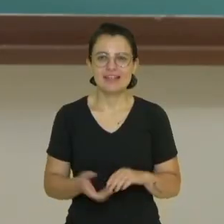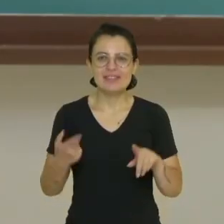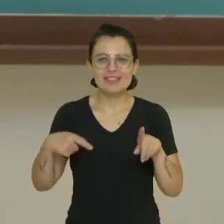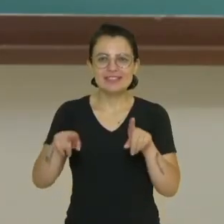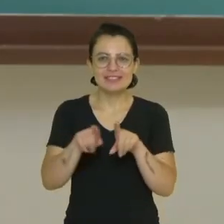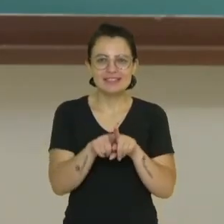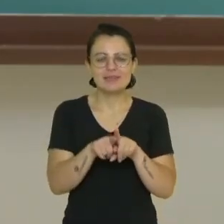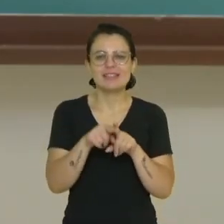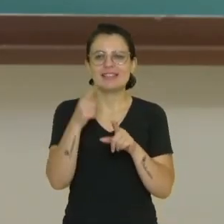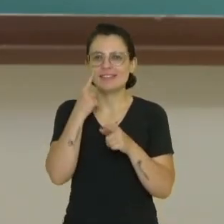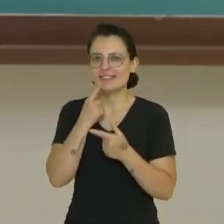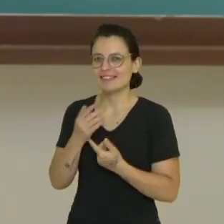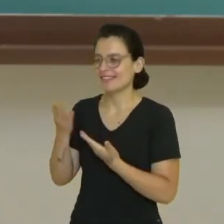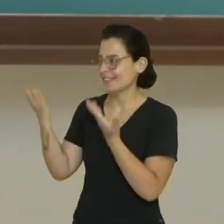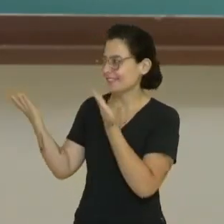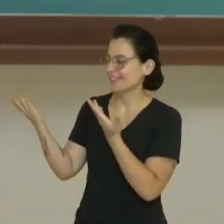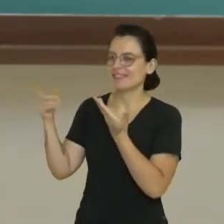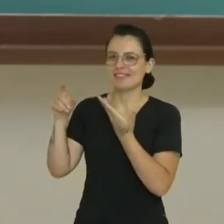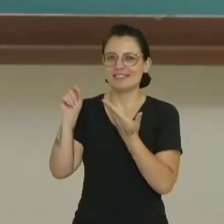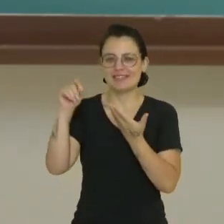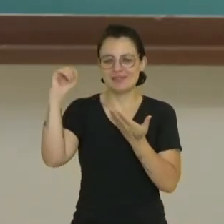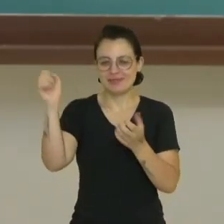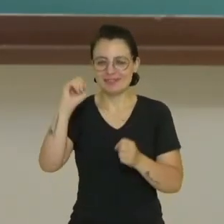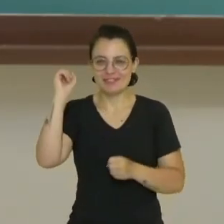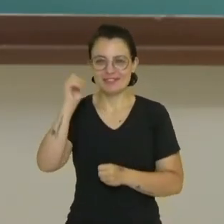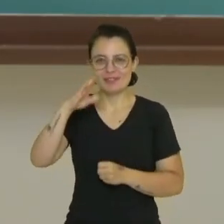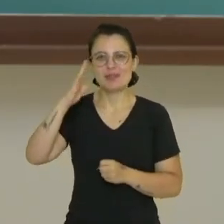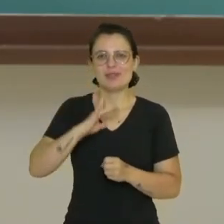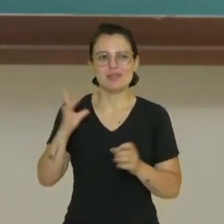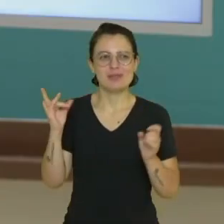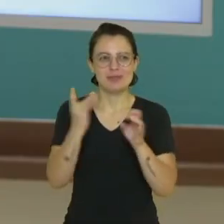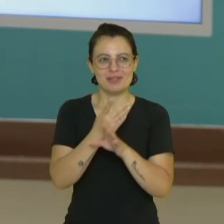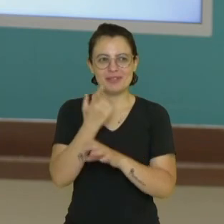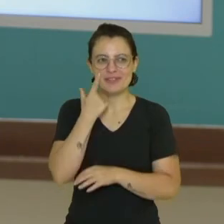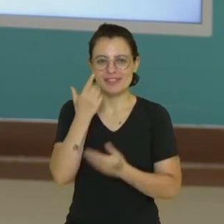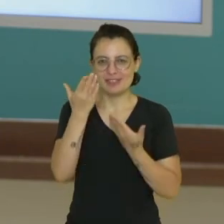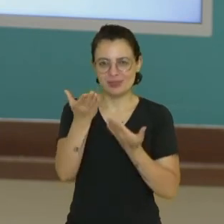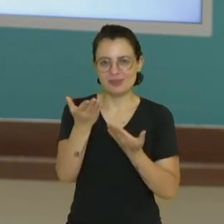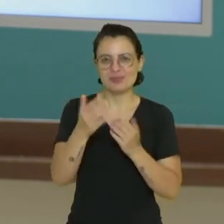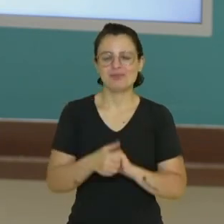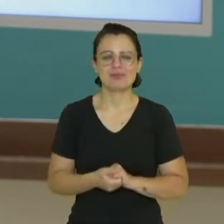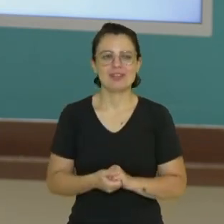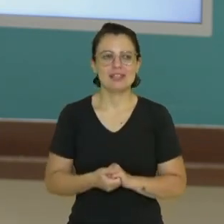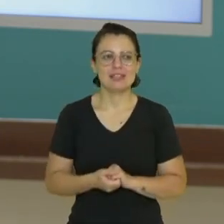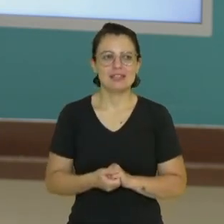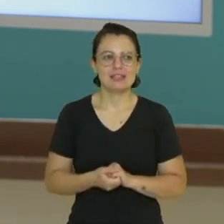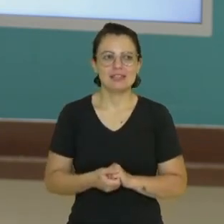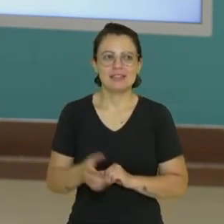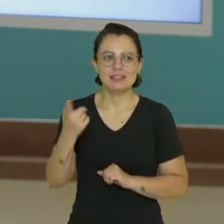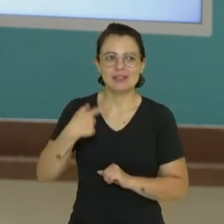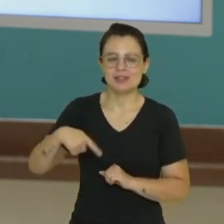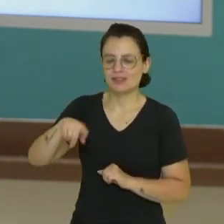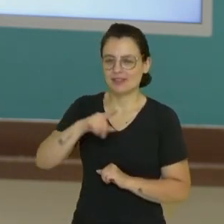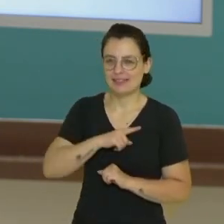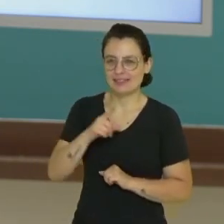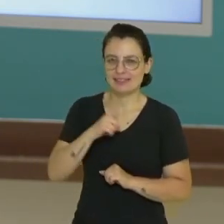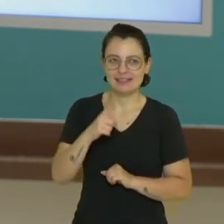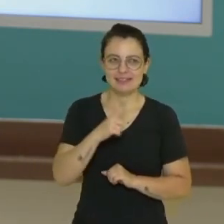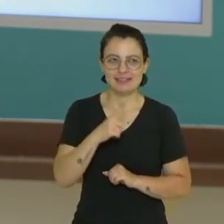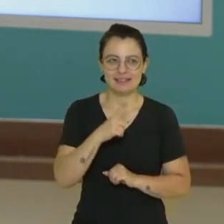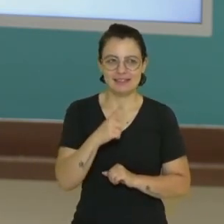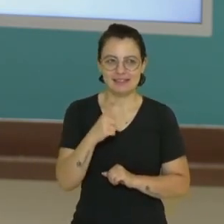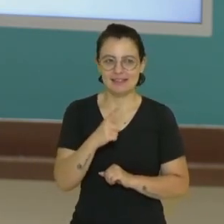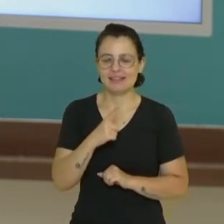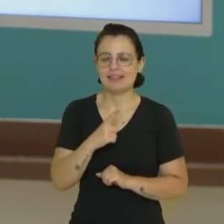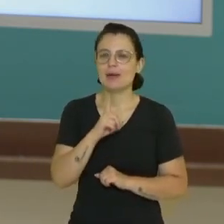Retornamos e com um toque de mágica eu estou com os materiais aqui na minha mão. Então vamos dar uma olhadinha? Então nós vamos precisar da